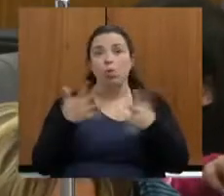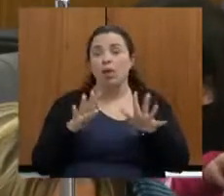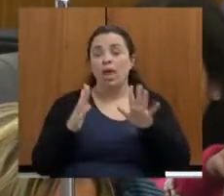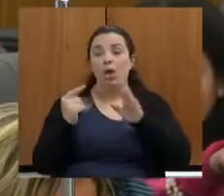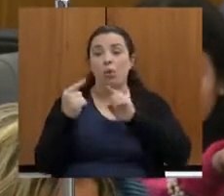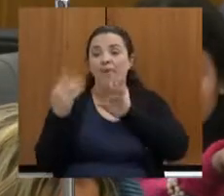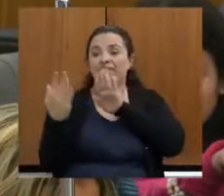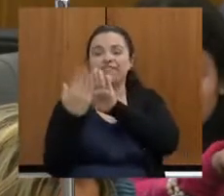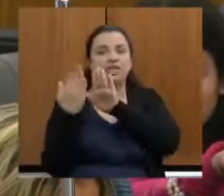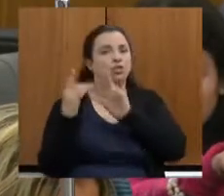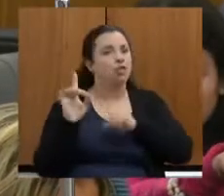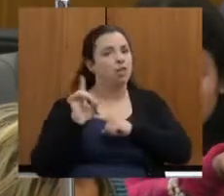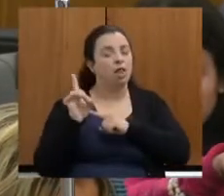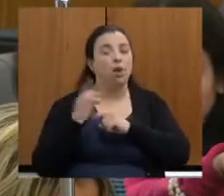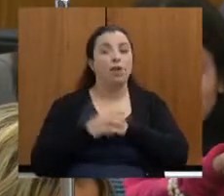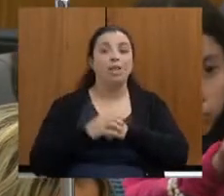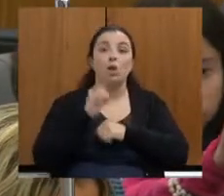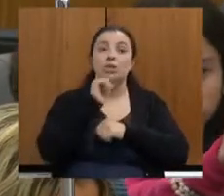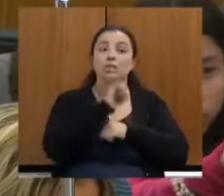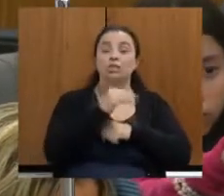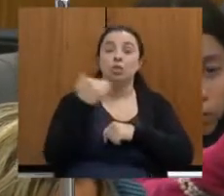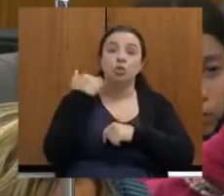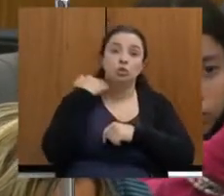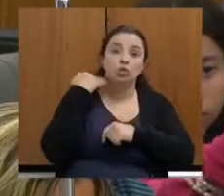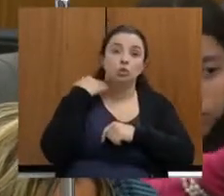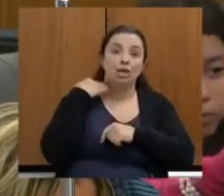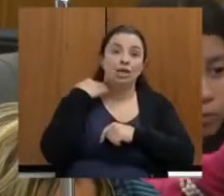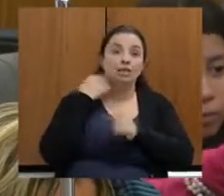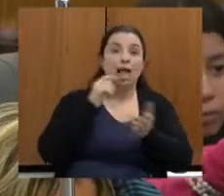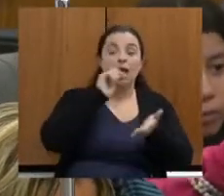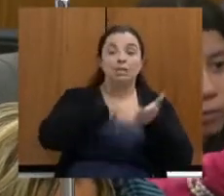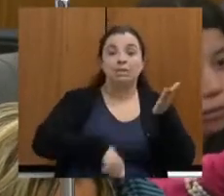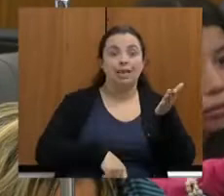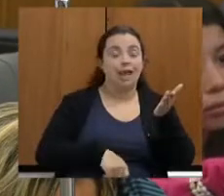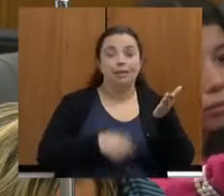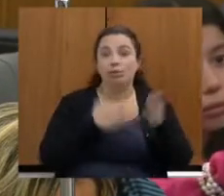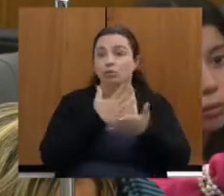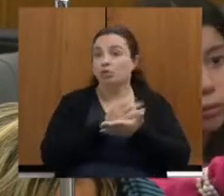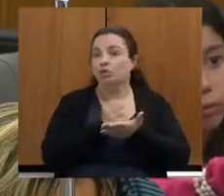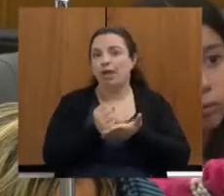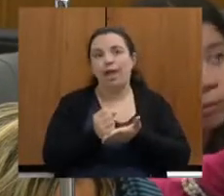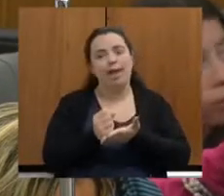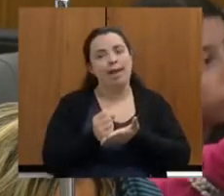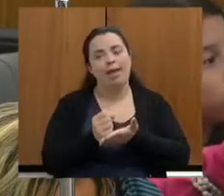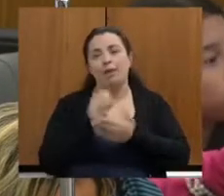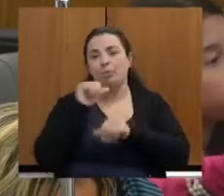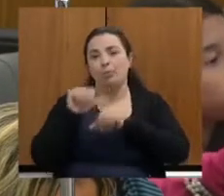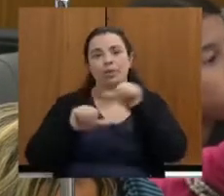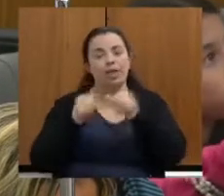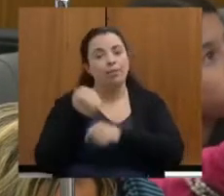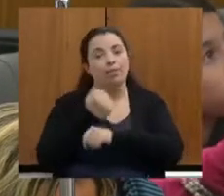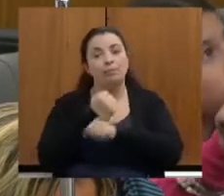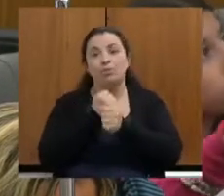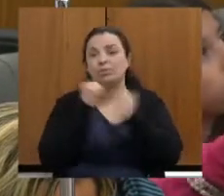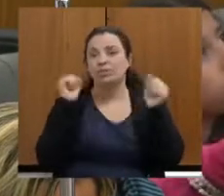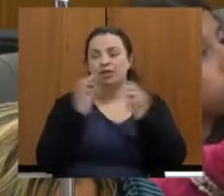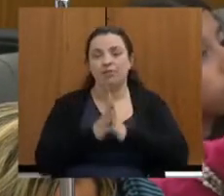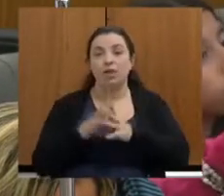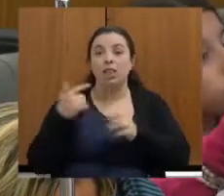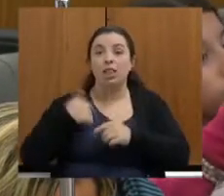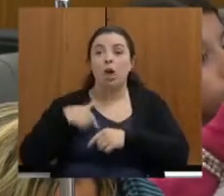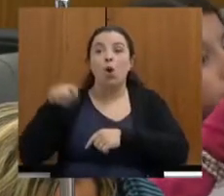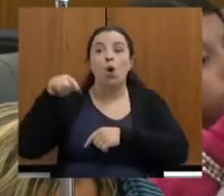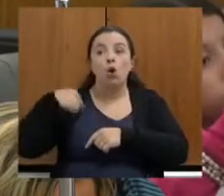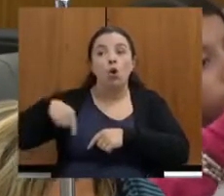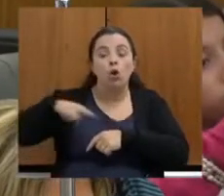que o juízo se lá queima ali ninguém vai desfazer então eu tenho que valer que nós fizemos tem que